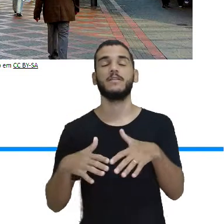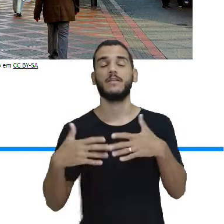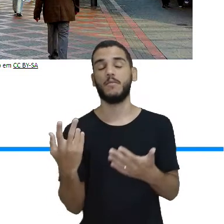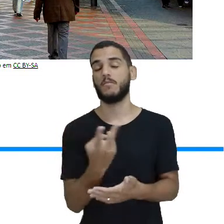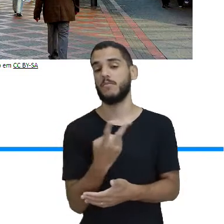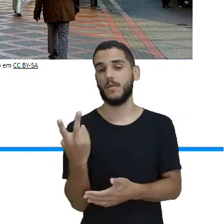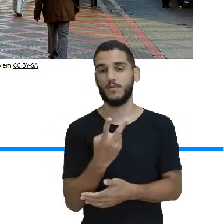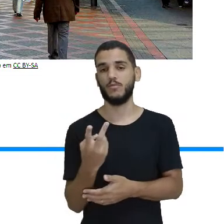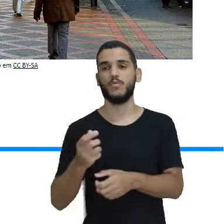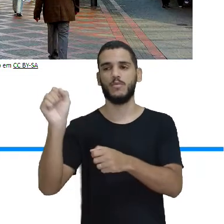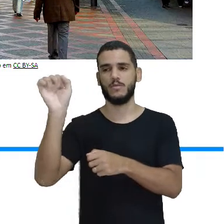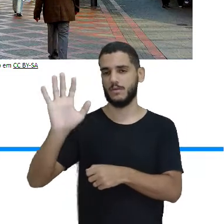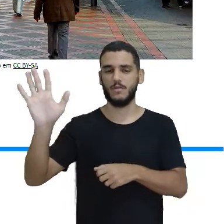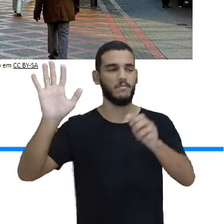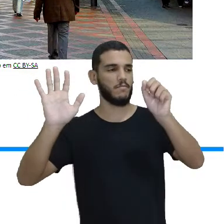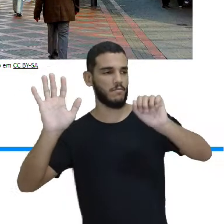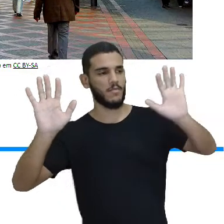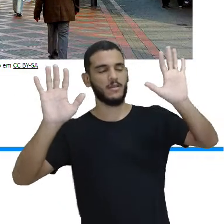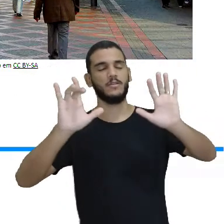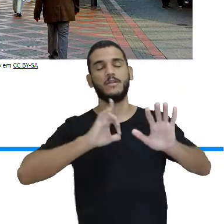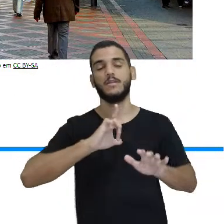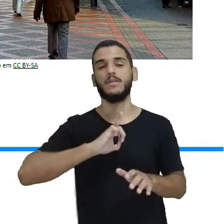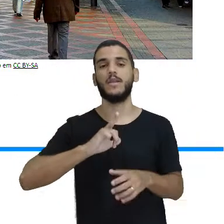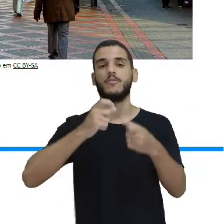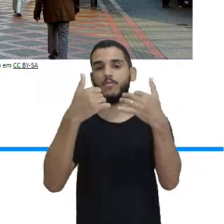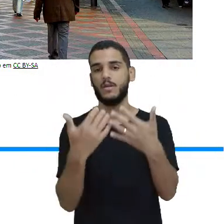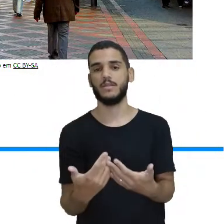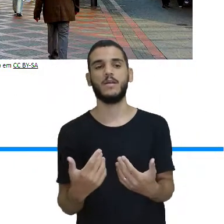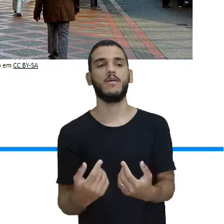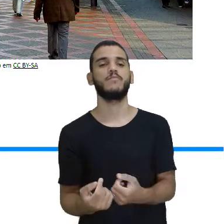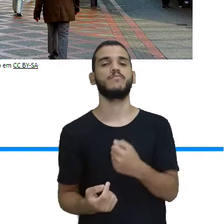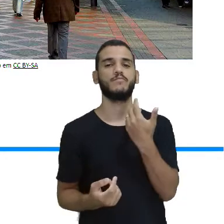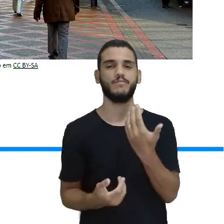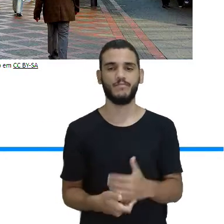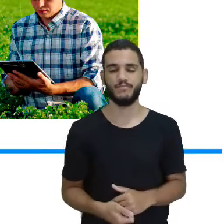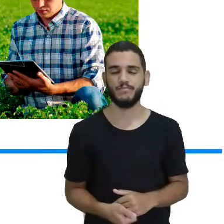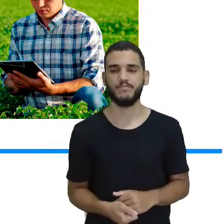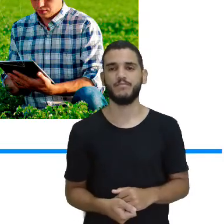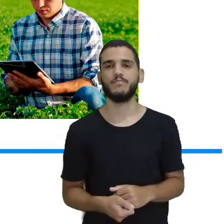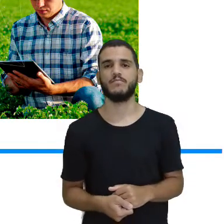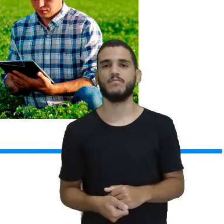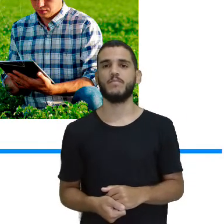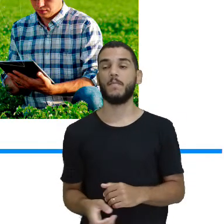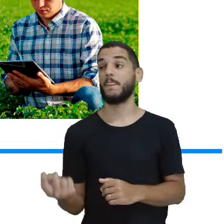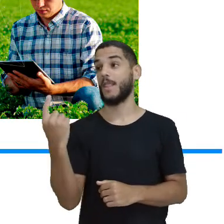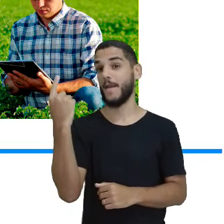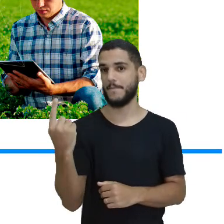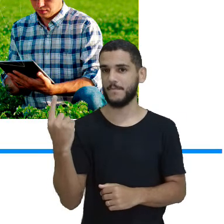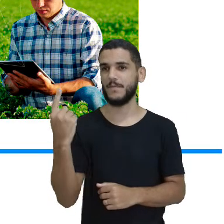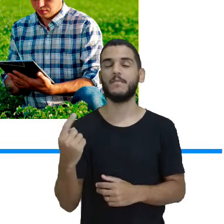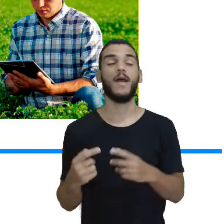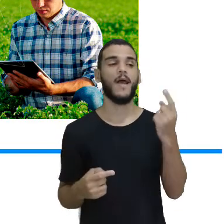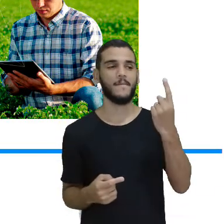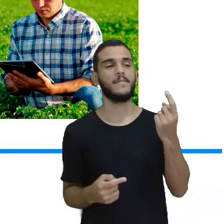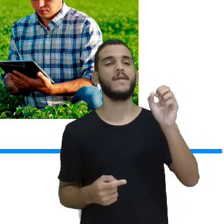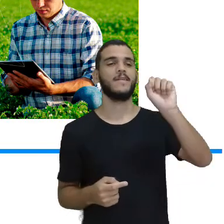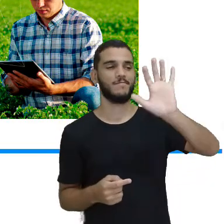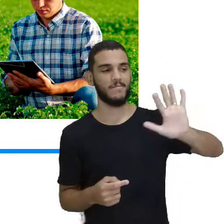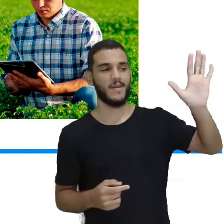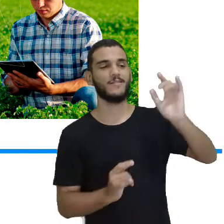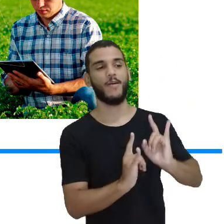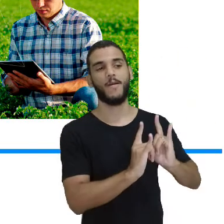aí, já apareceu a definição de uma delas, que no caso é essa primeira imagem aí, ó, dos prédios,